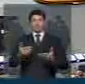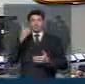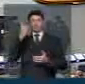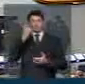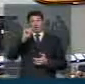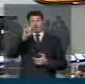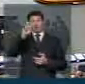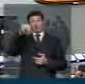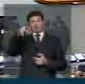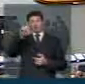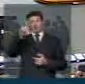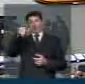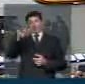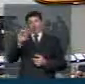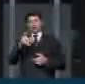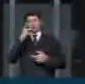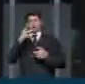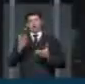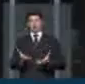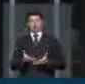PSOL de São Paulo, é líder do partido.